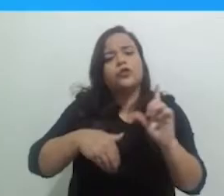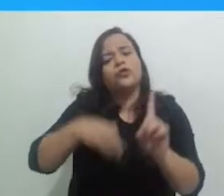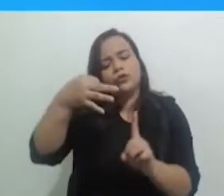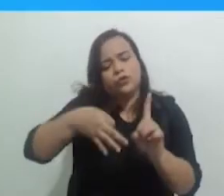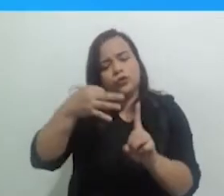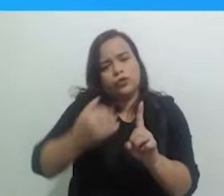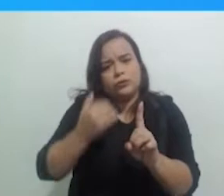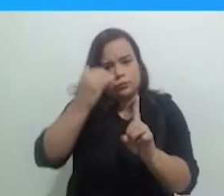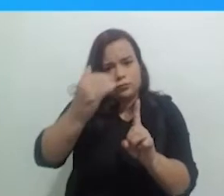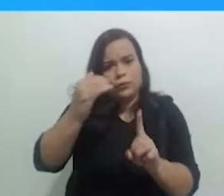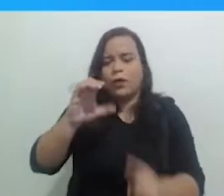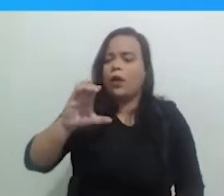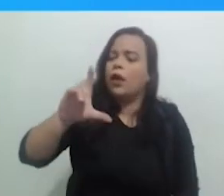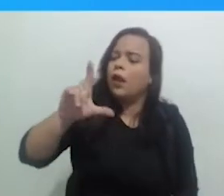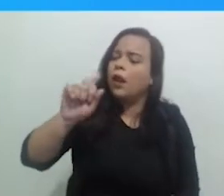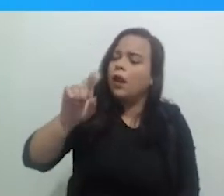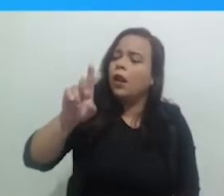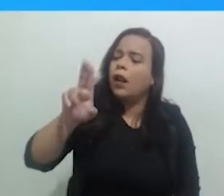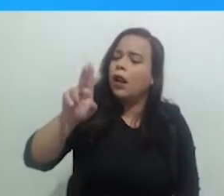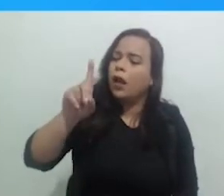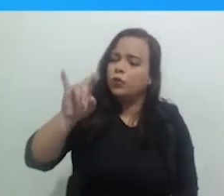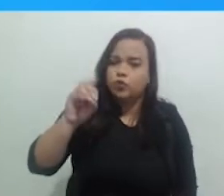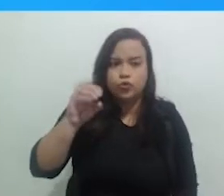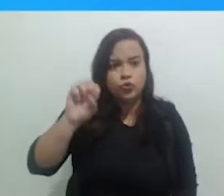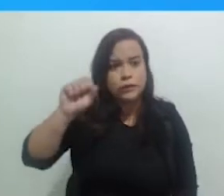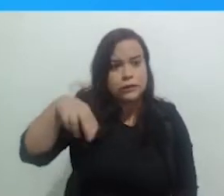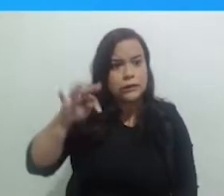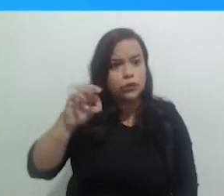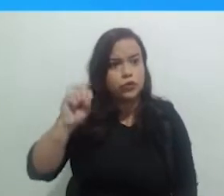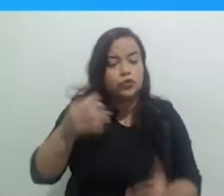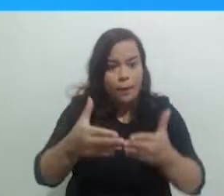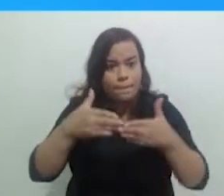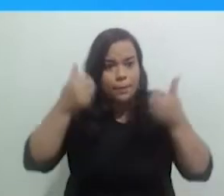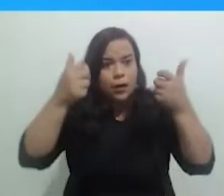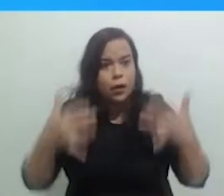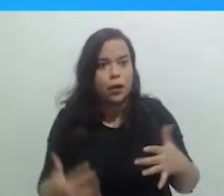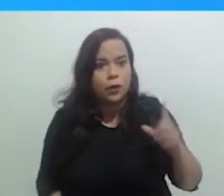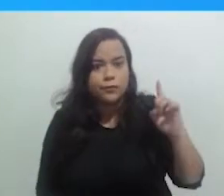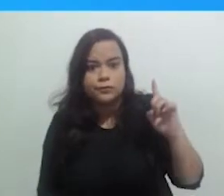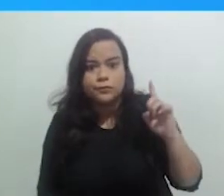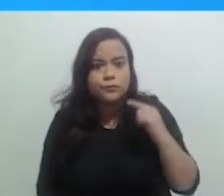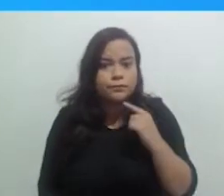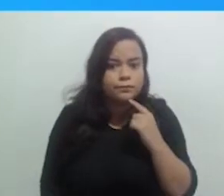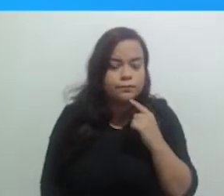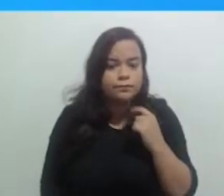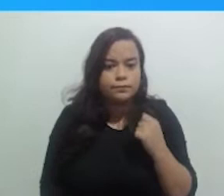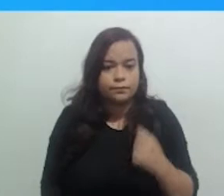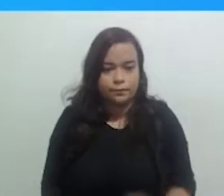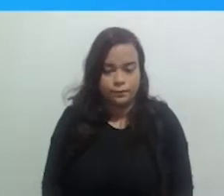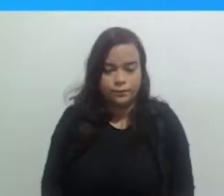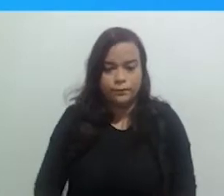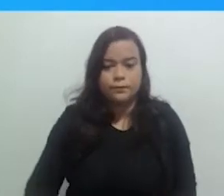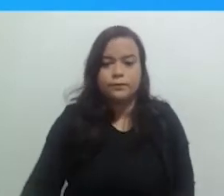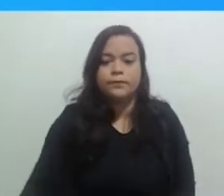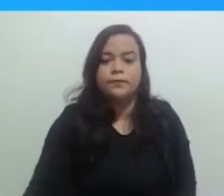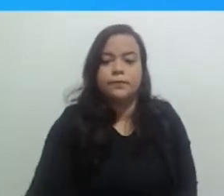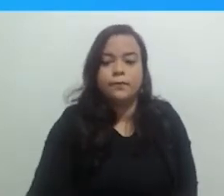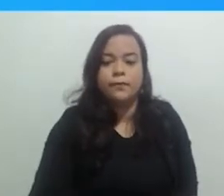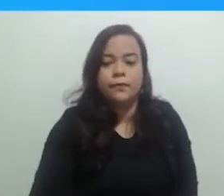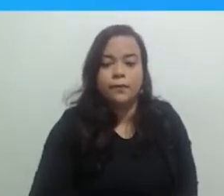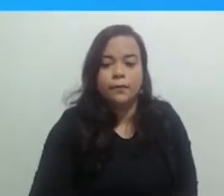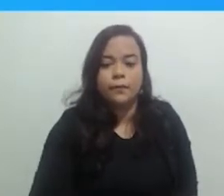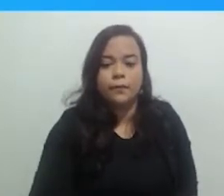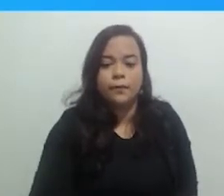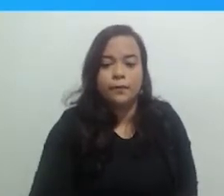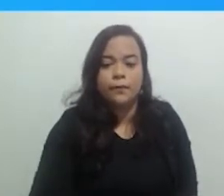não. Pela ordem. Embargador Dermando. Pois não, senhor. Sem querer polemizar, até porque o resultado eu acho que a